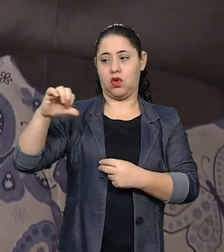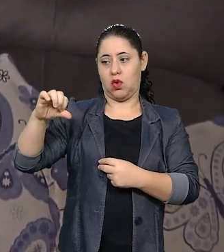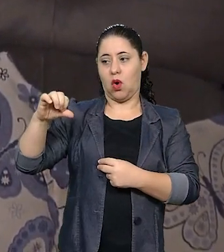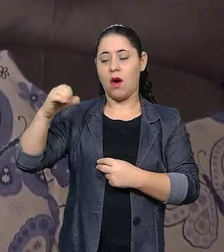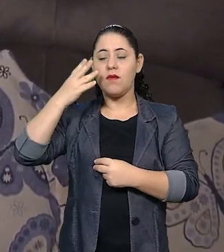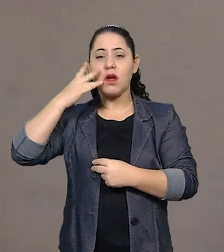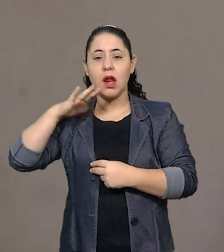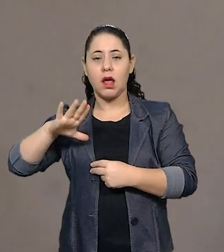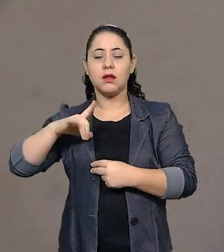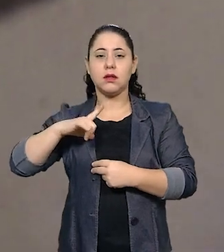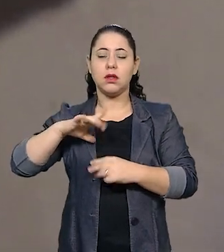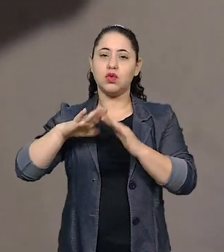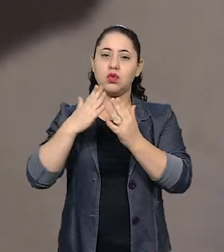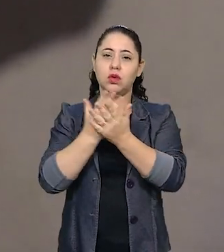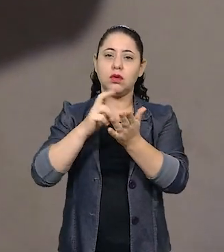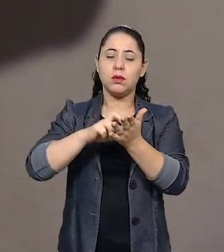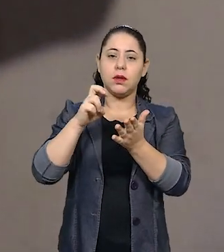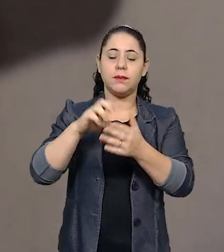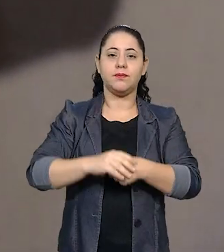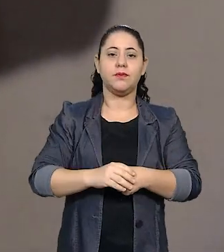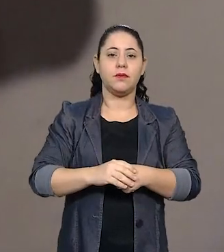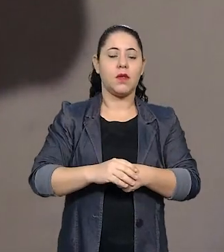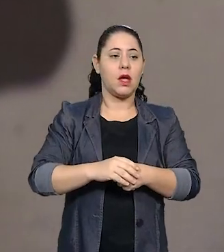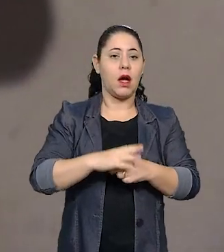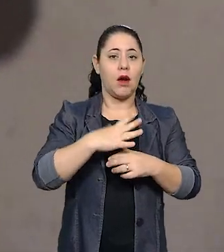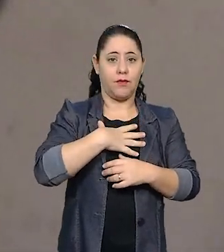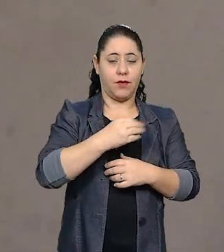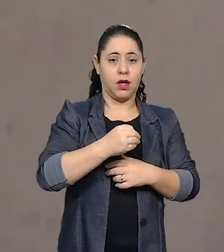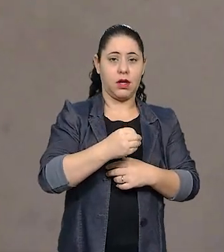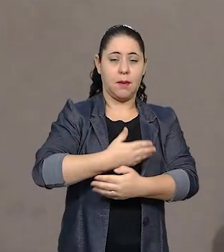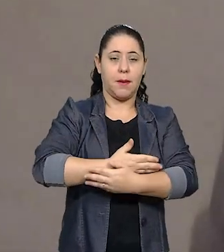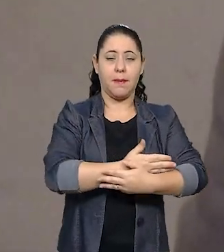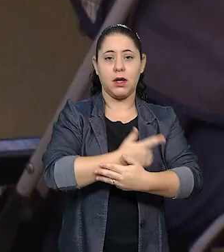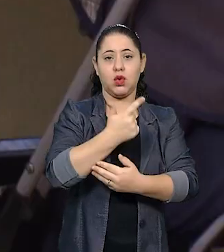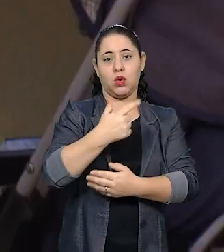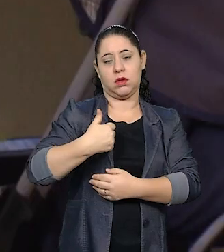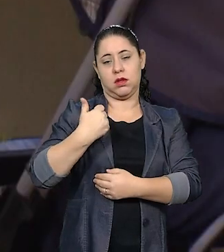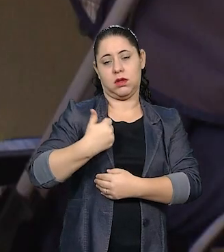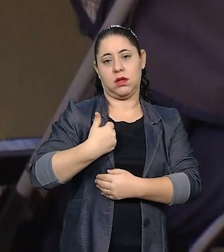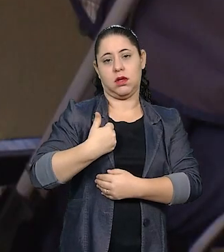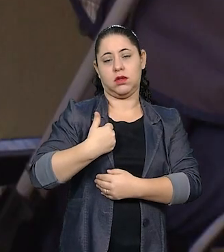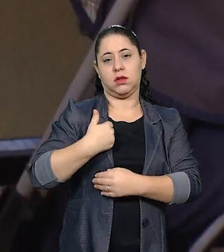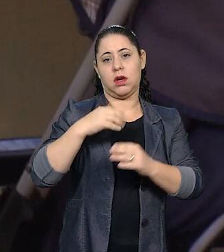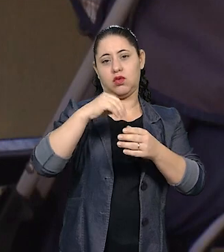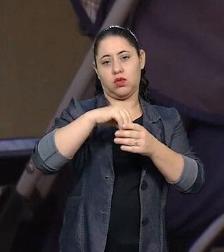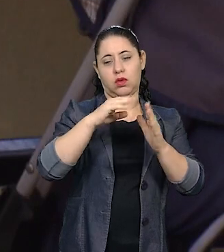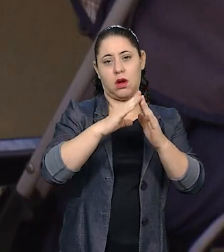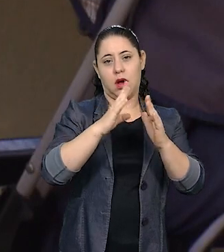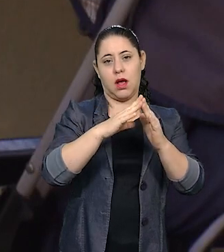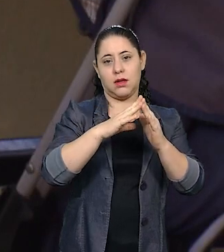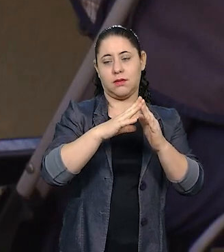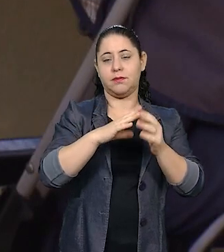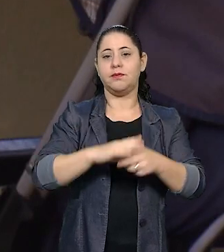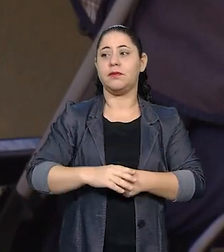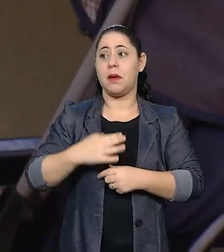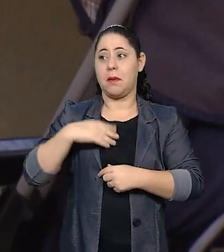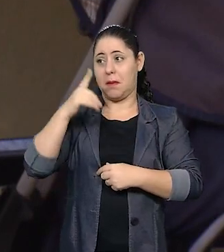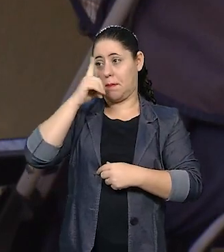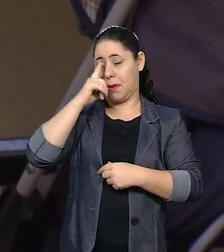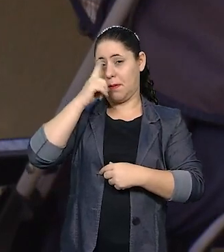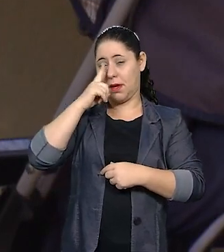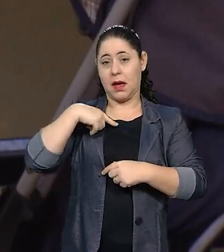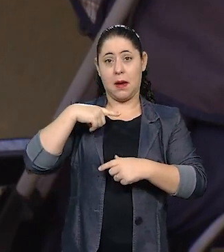Sol Nascente, periferia do Distrito Federal. Ela tem 2 filhas. A mais velha, de 9 anos, estuda de manhã. E a caçula é a Isabelle,